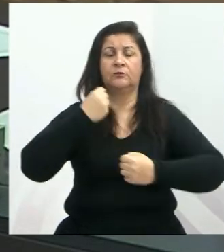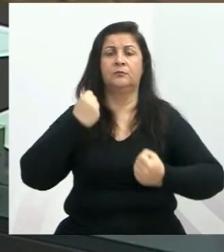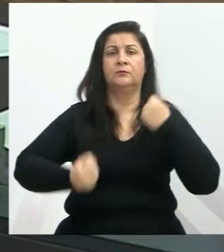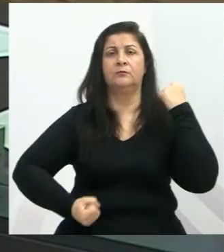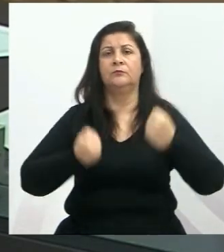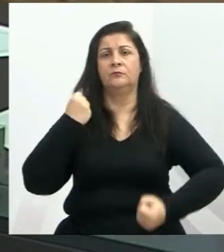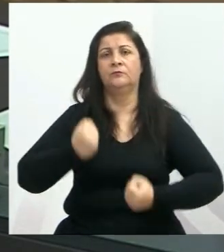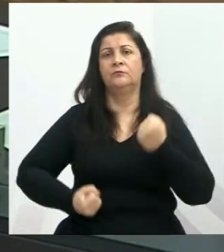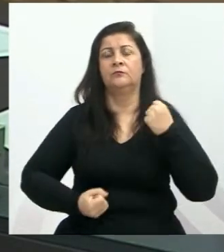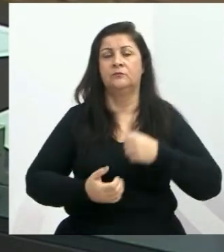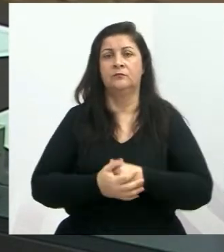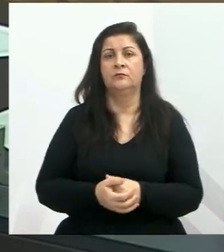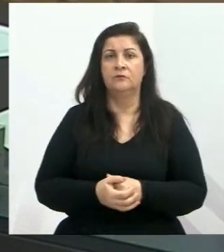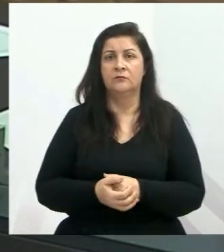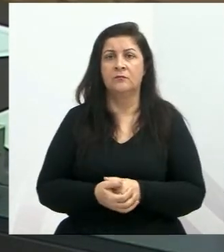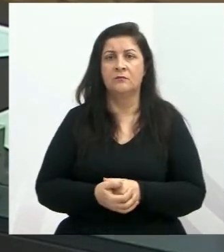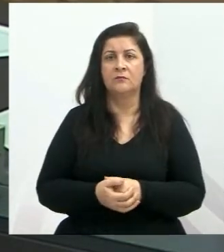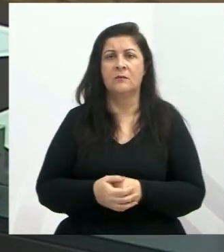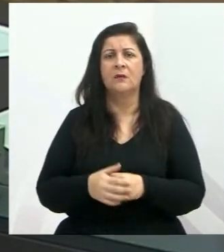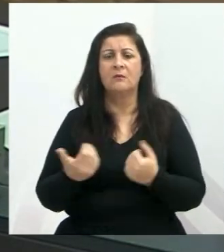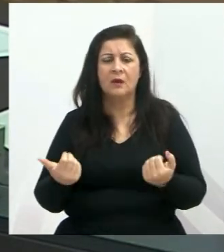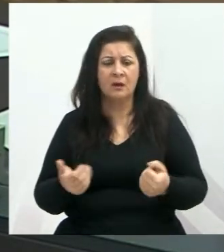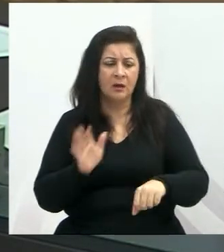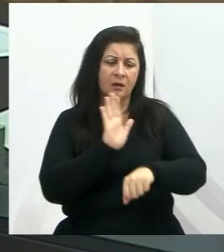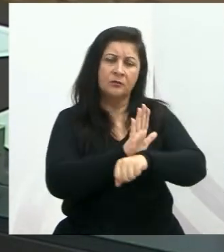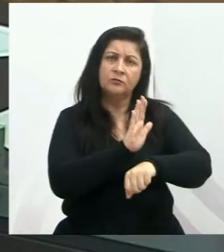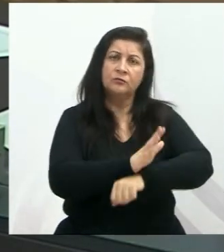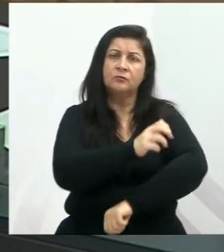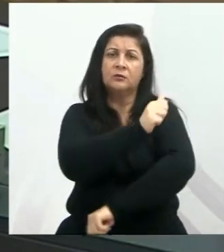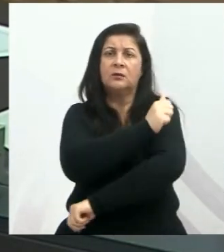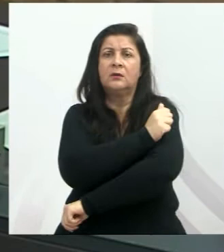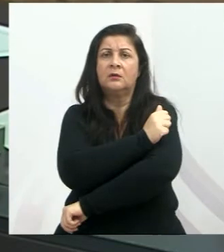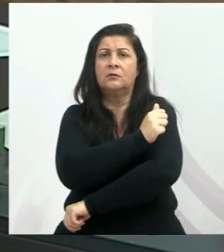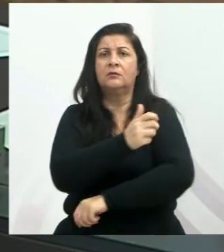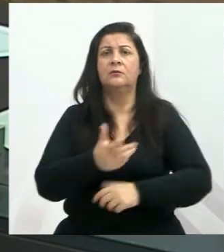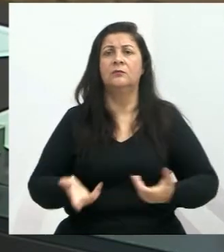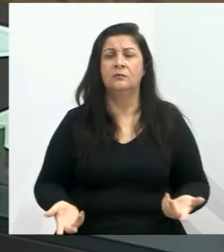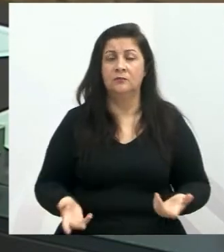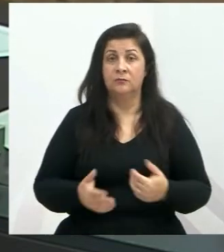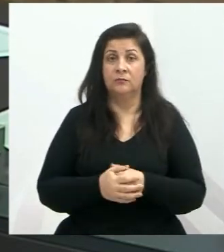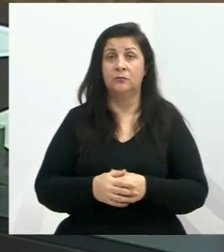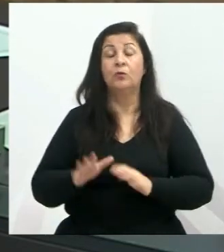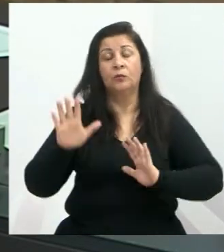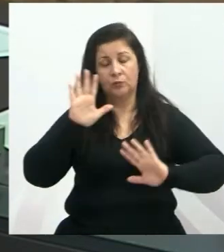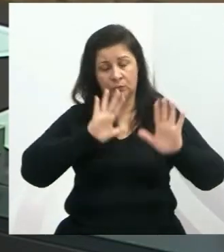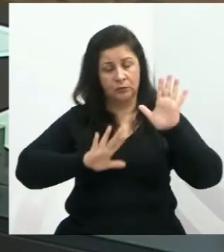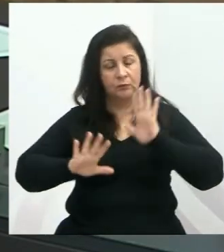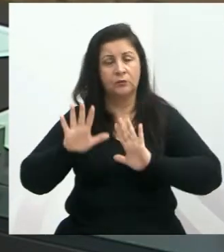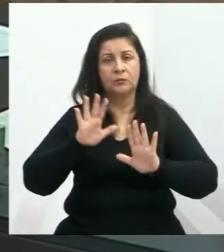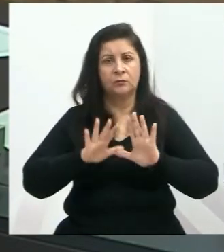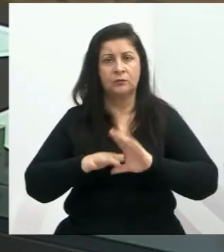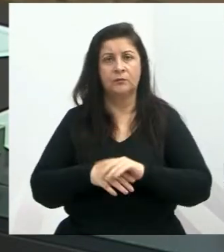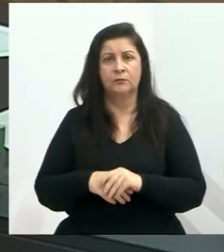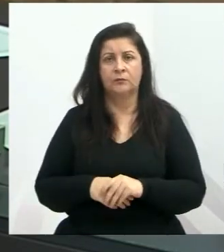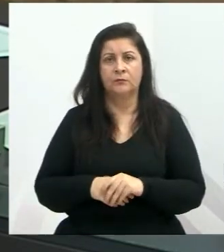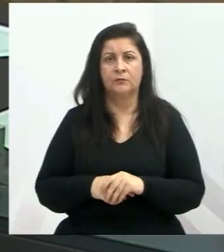física para que possam dar assessoria aos seus alunos, para que possam, tomando os cuidados necessários,